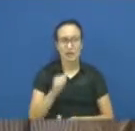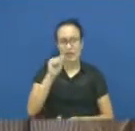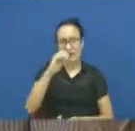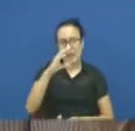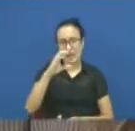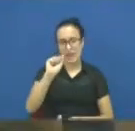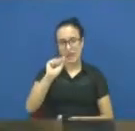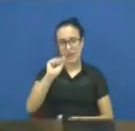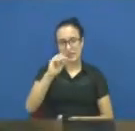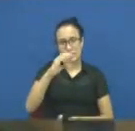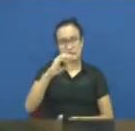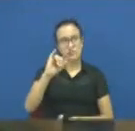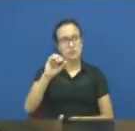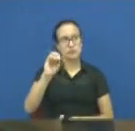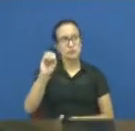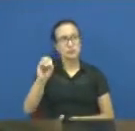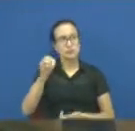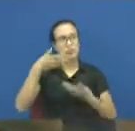em